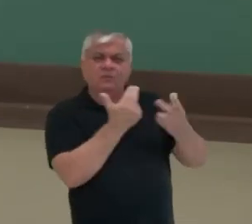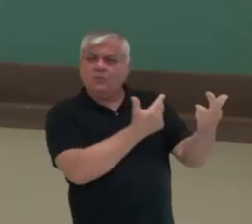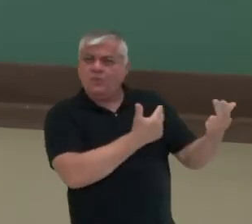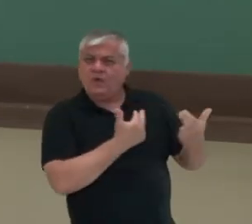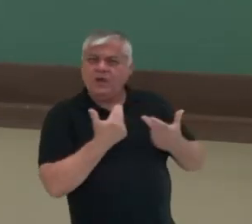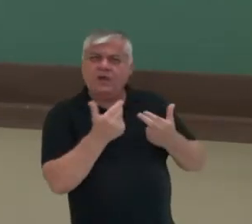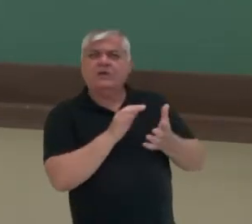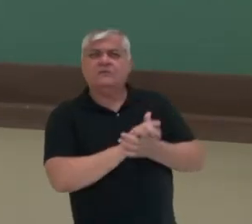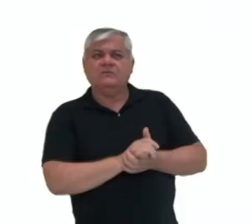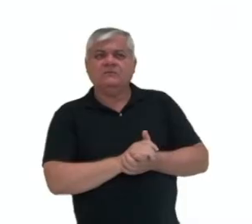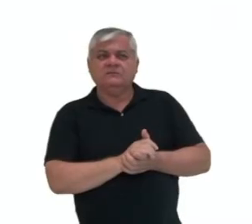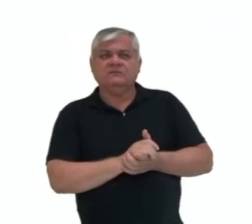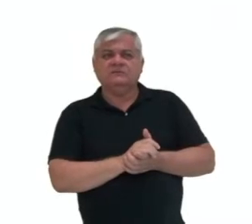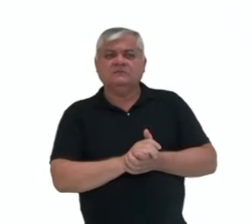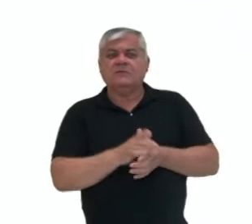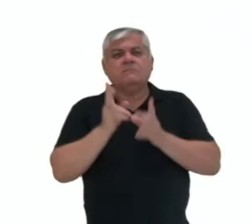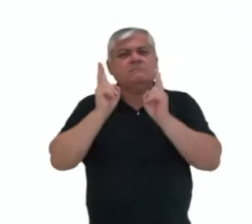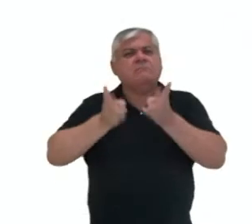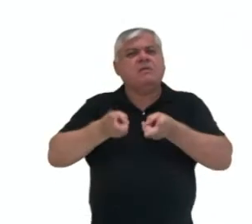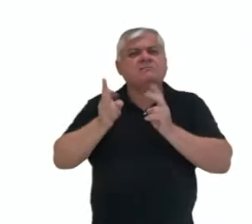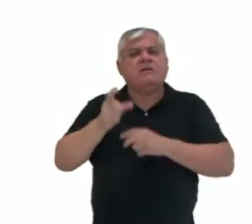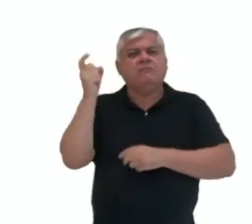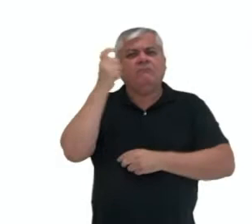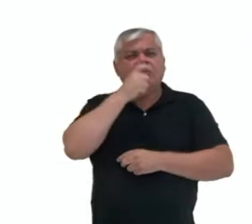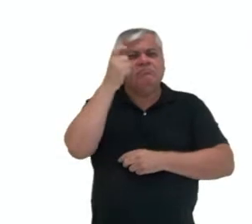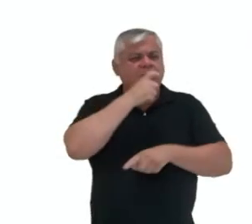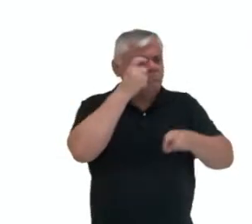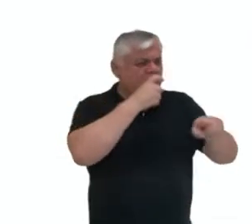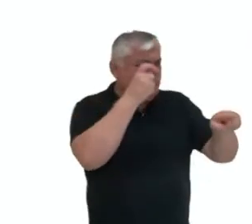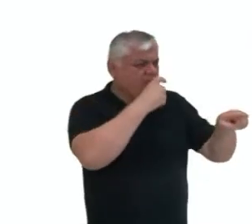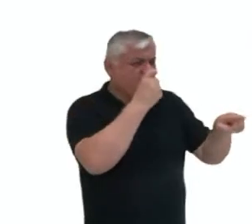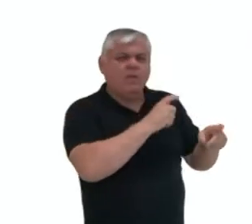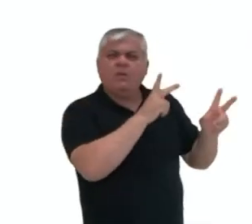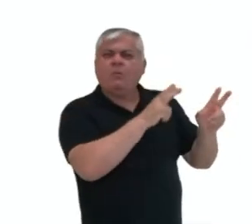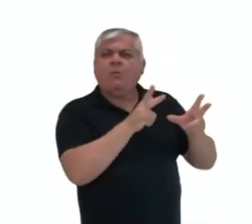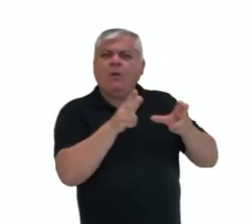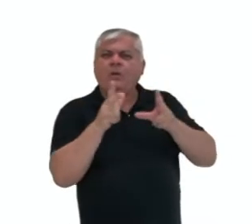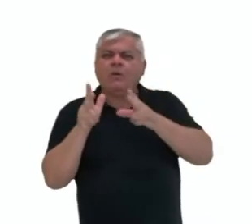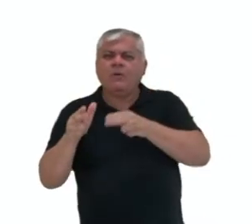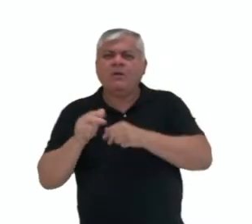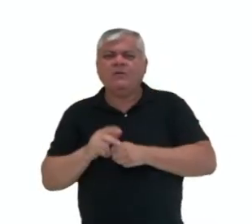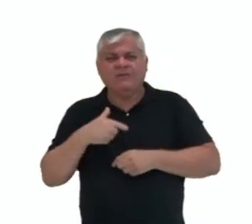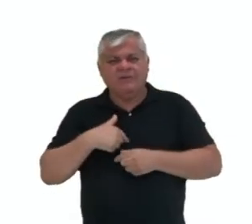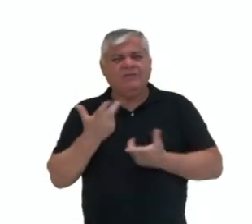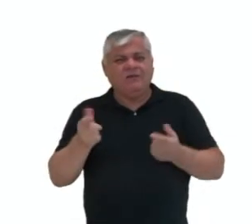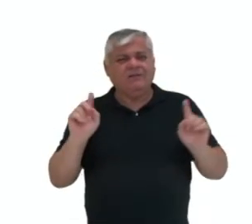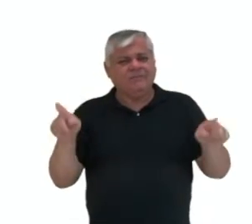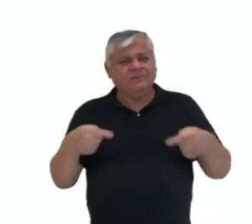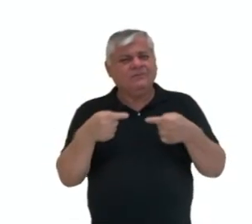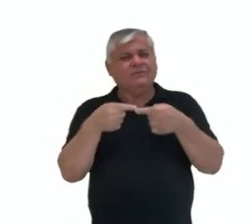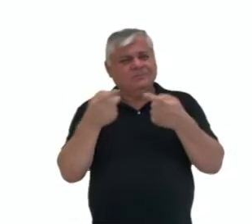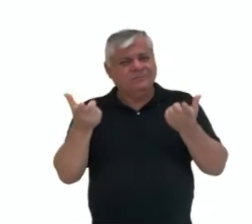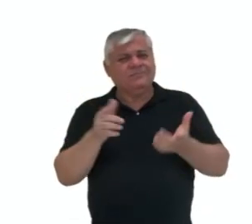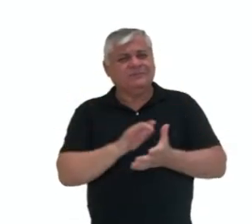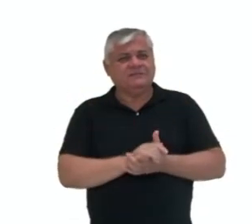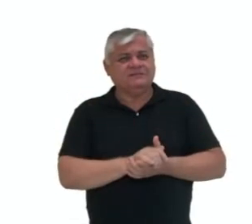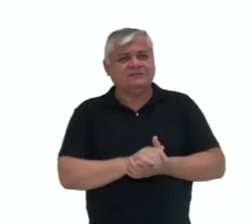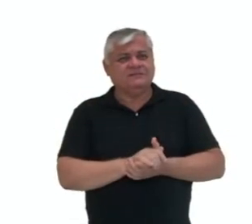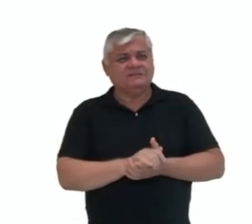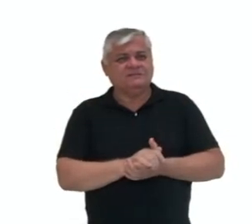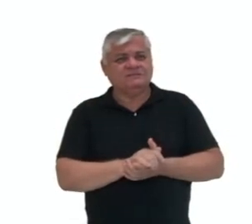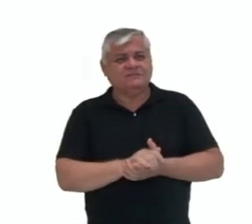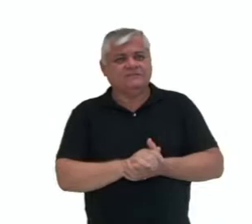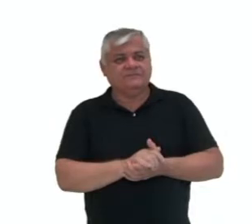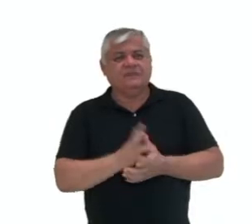neste ponto, a mesma mentira, todos iguais, mas um mais iguais que outros. Então, quando eu coloquei